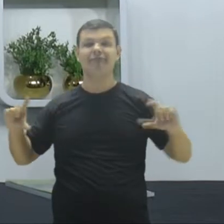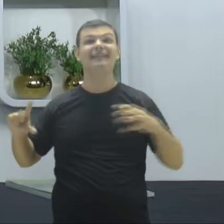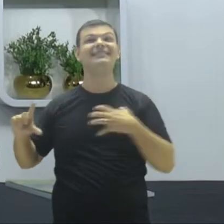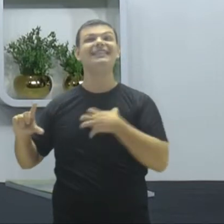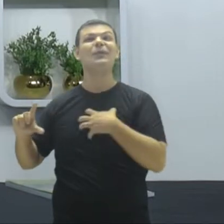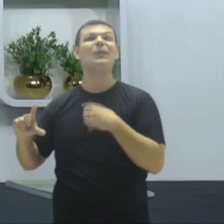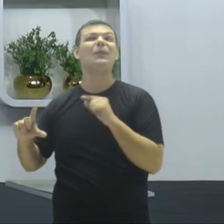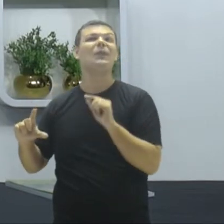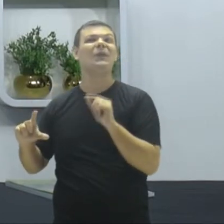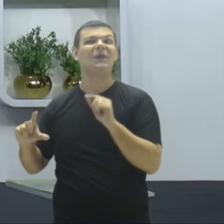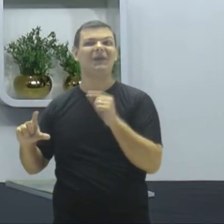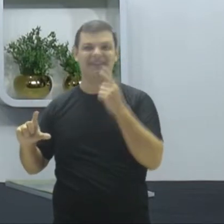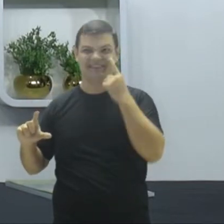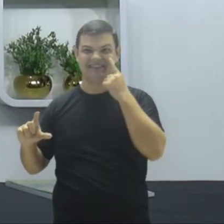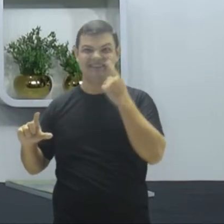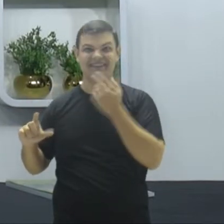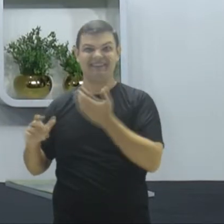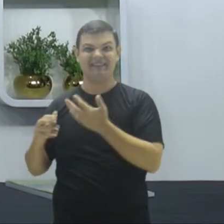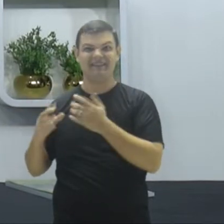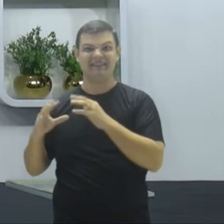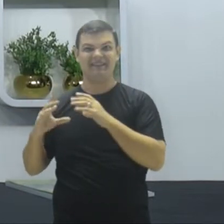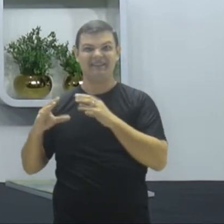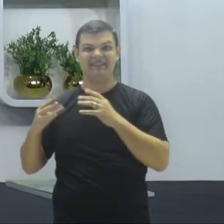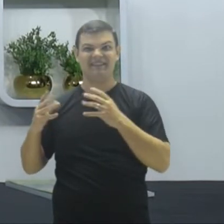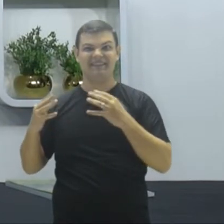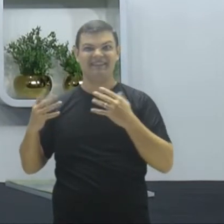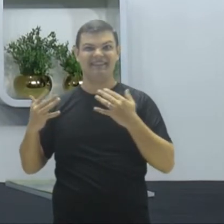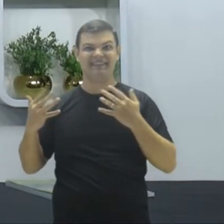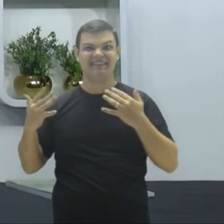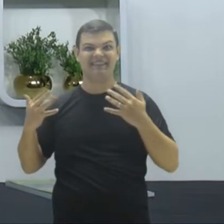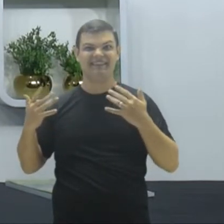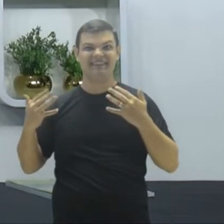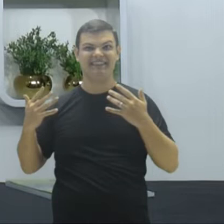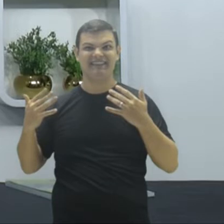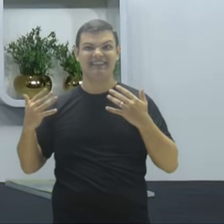estamos sentindo de vocês. Olhem aqui, ó.